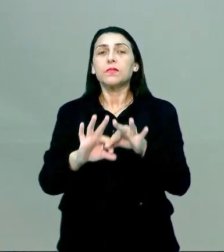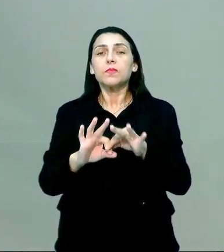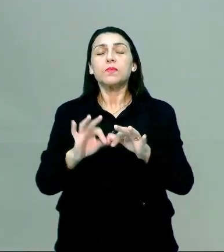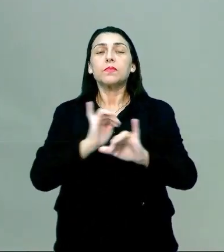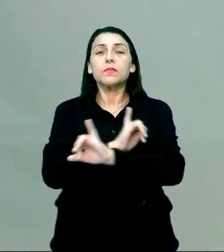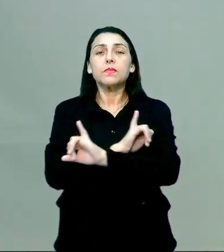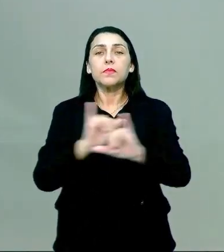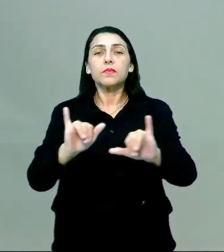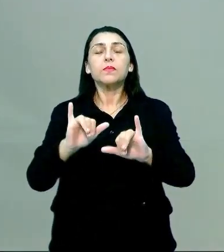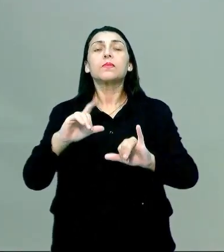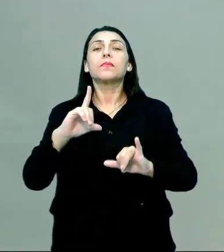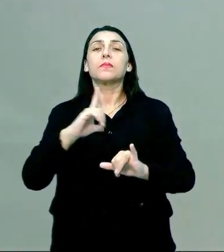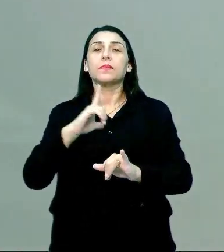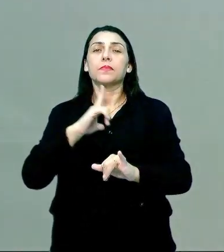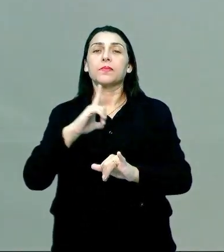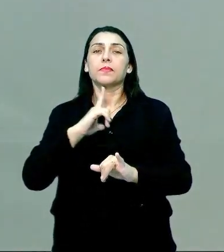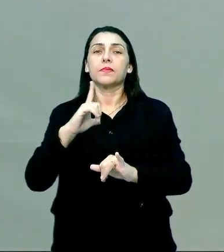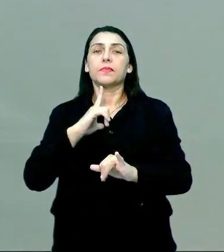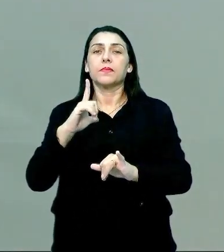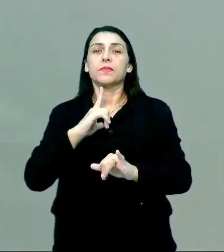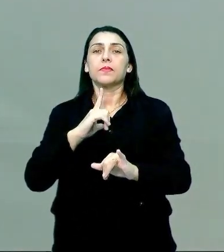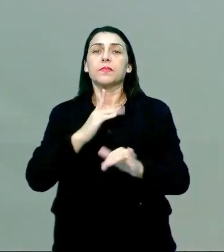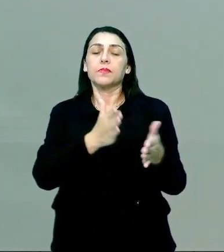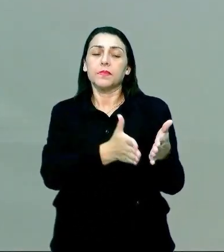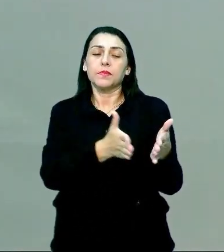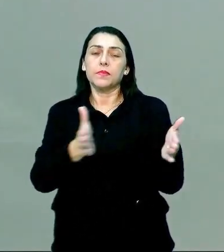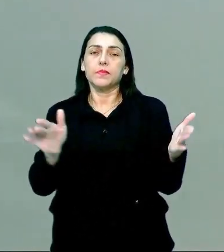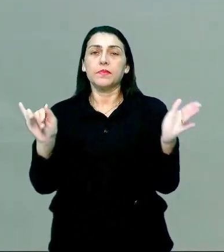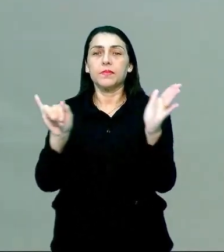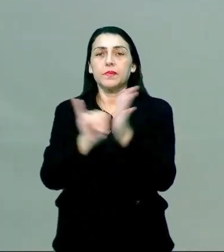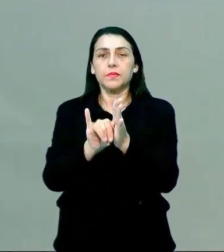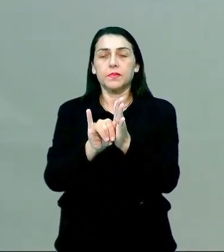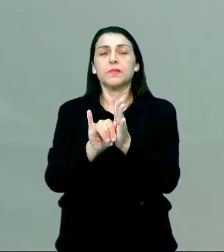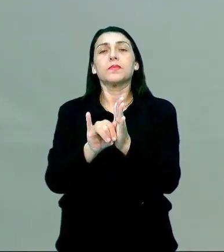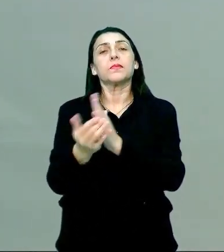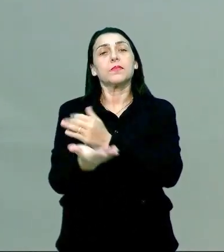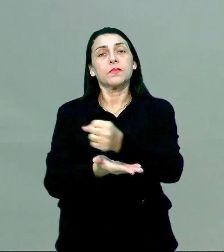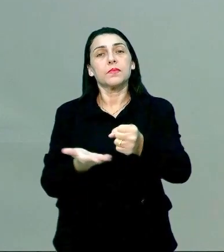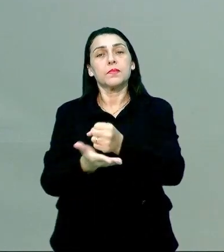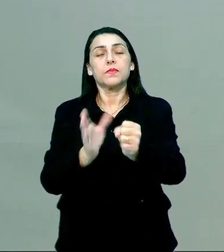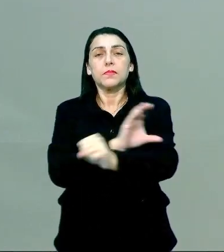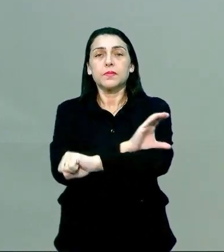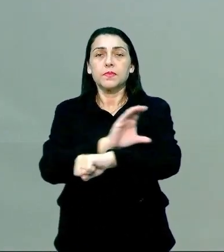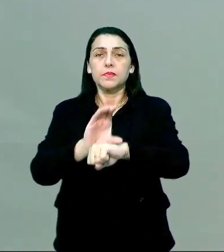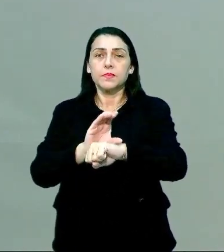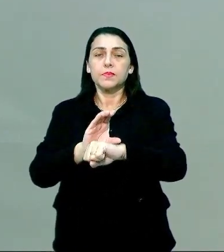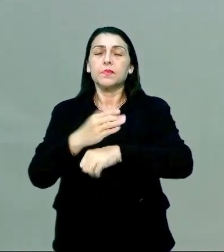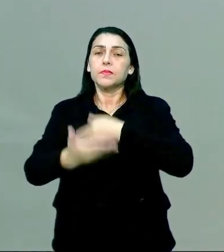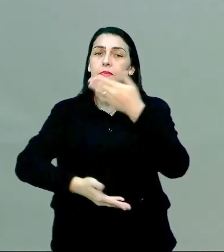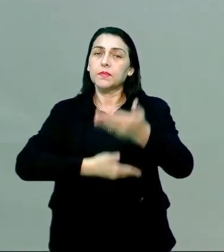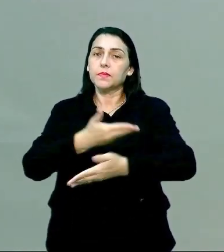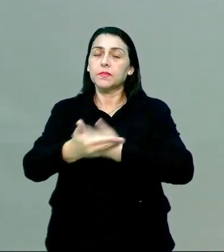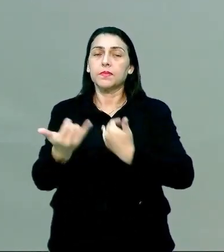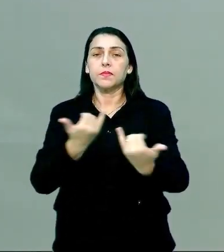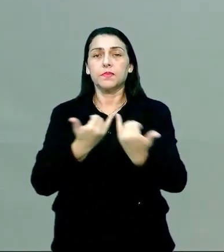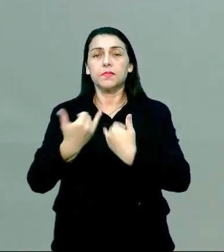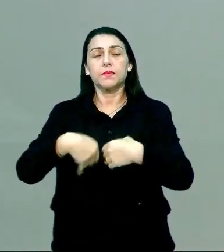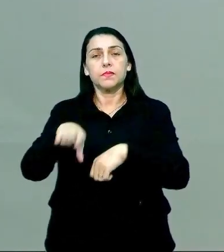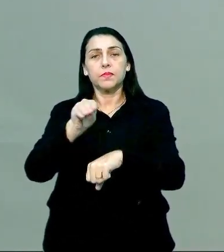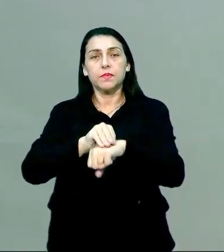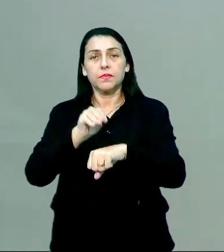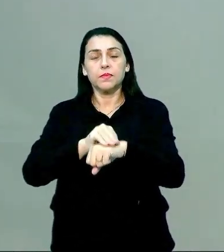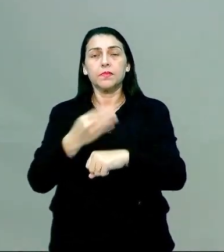informações, ela perpassa o segmento da identidade com base na cultura, que é essa troca de informações e